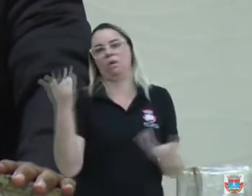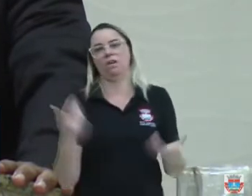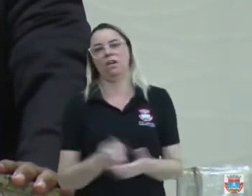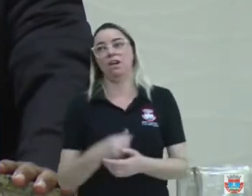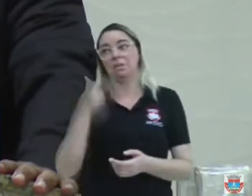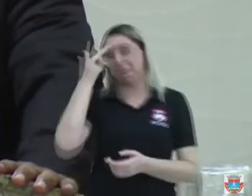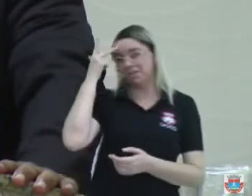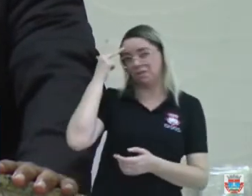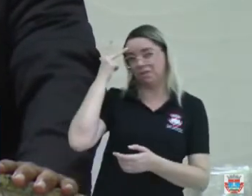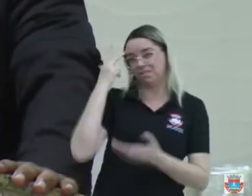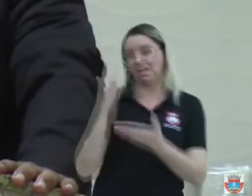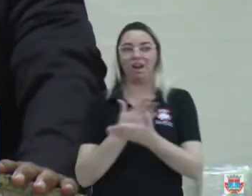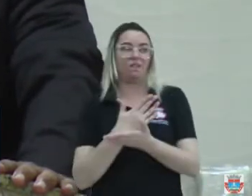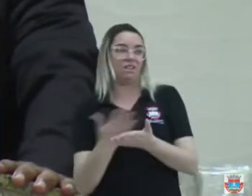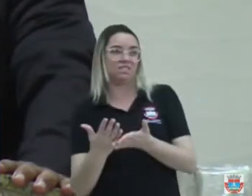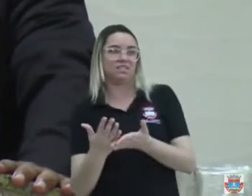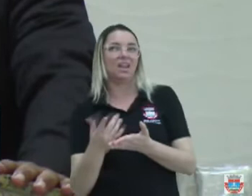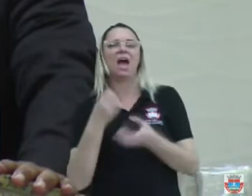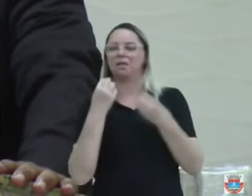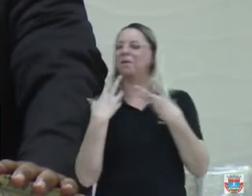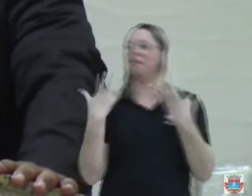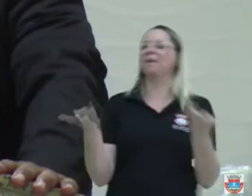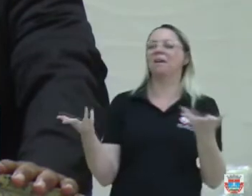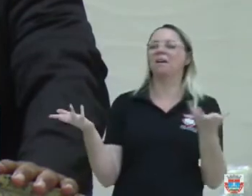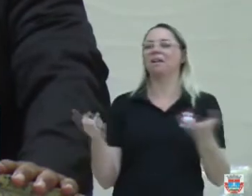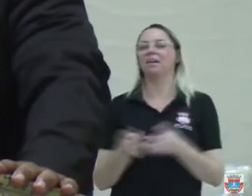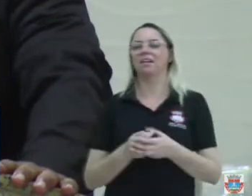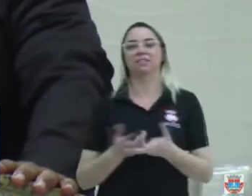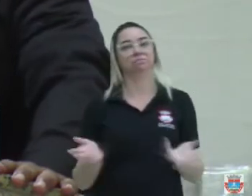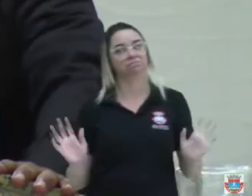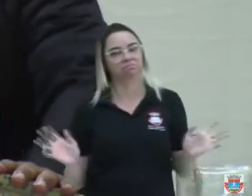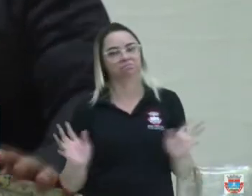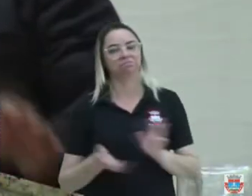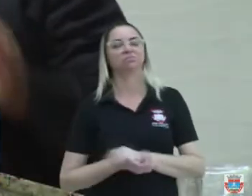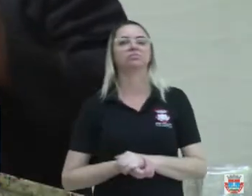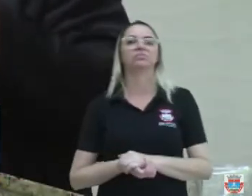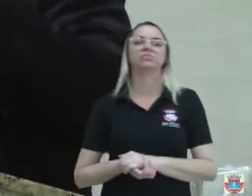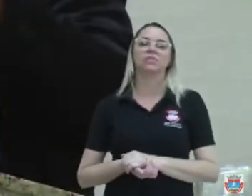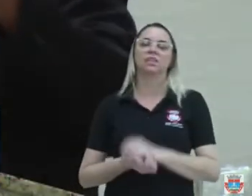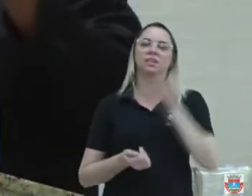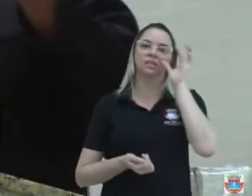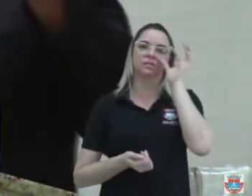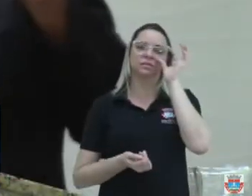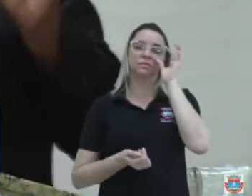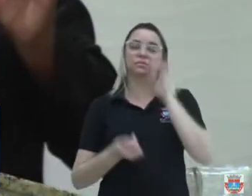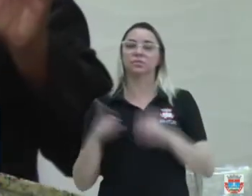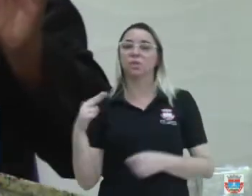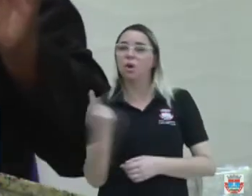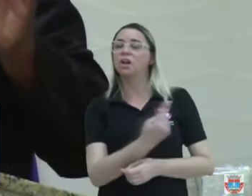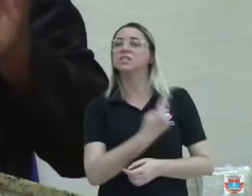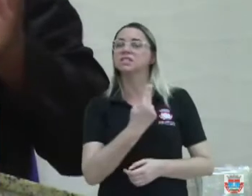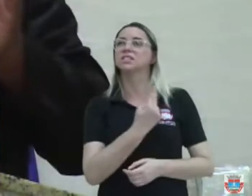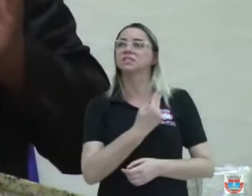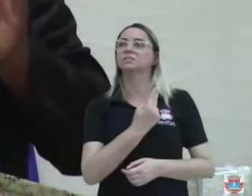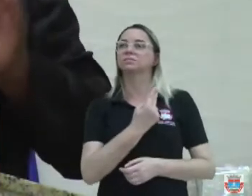convence. Se convence, se ilude. Nós estamos tendo uma baixa na gasolina